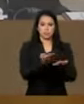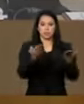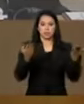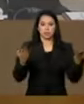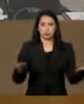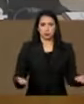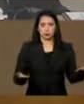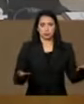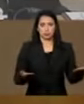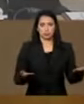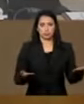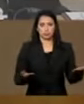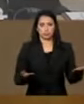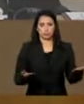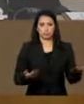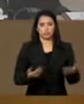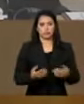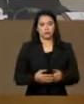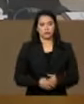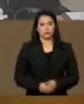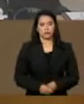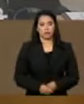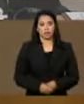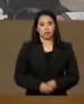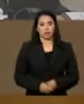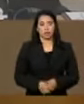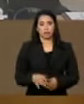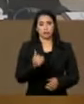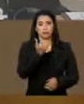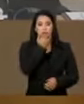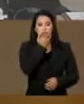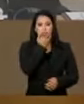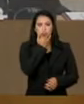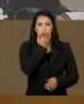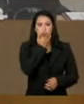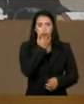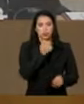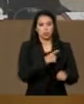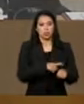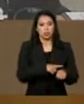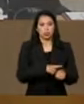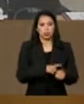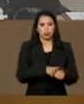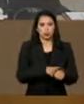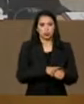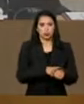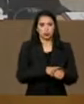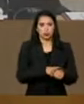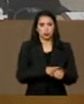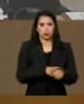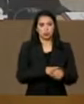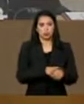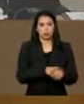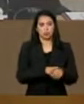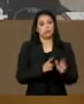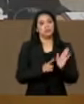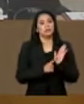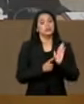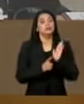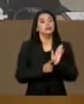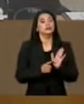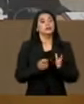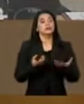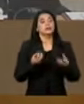dirigindo especificamente ao senhor diante da exiguidade do tempo e apenas compromissado com breve e específico trazer algumas